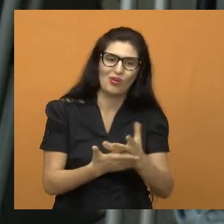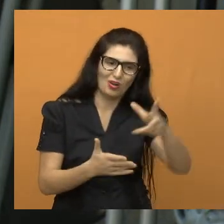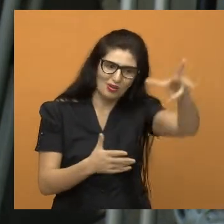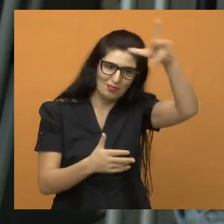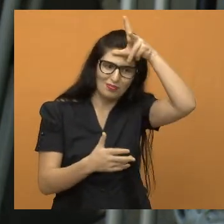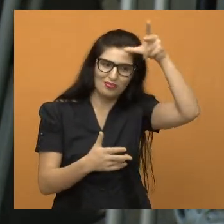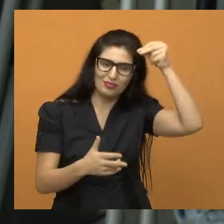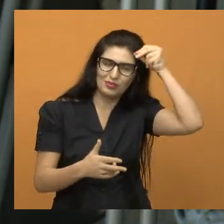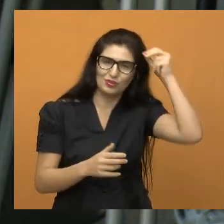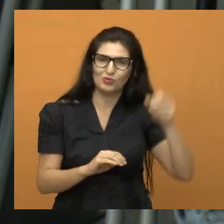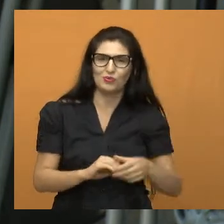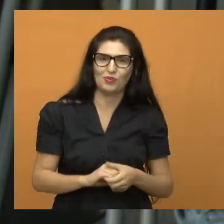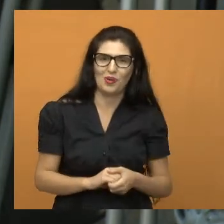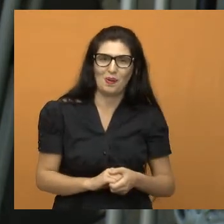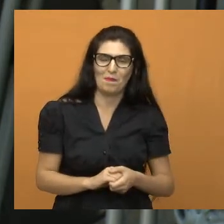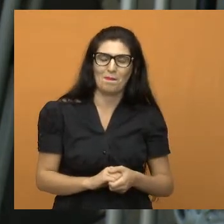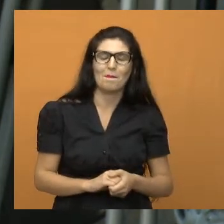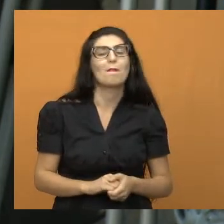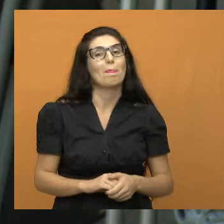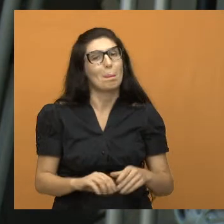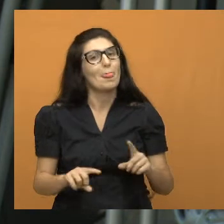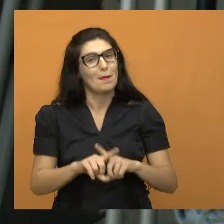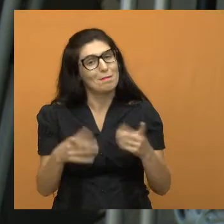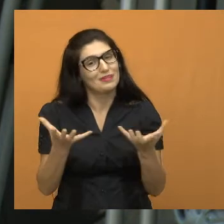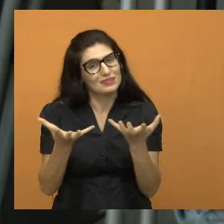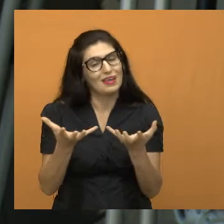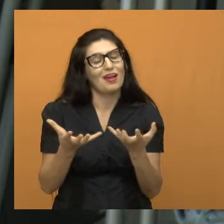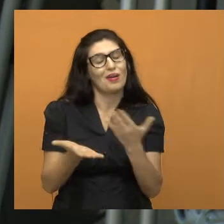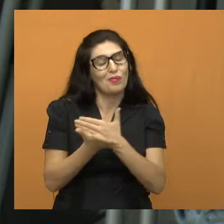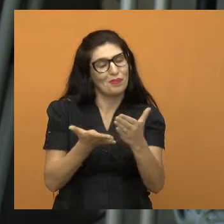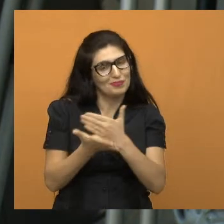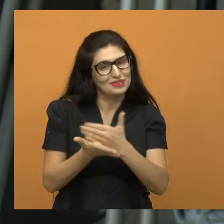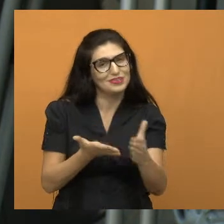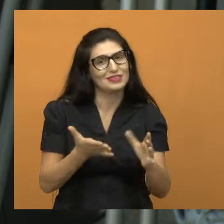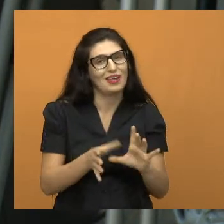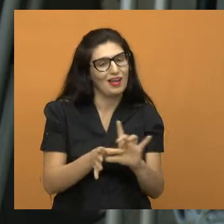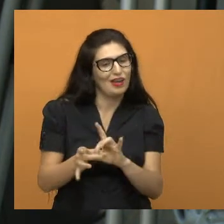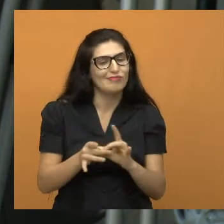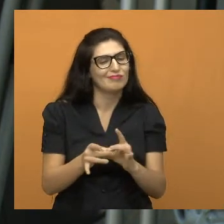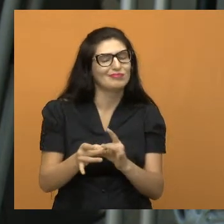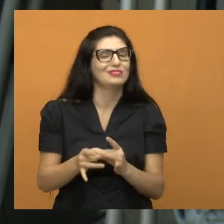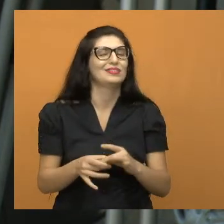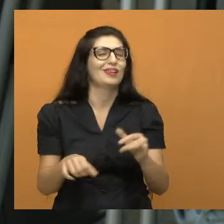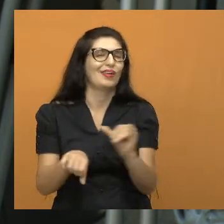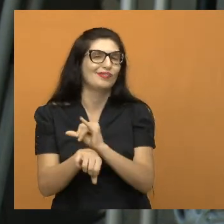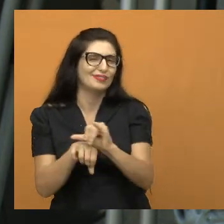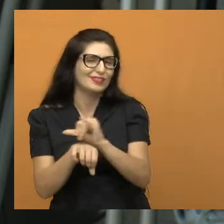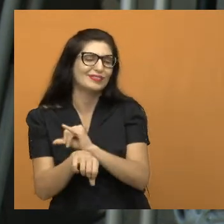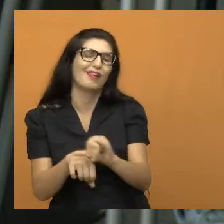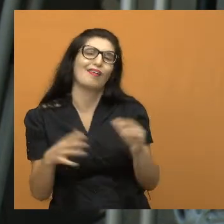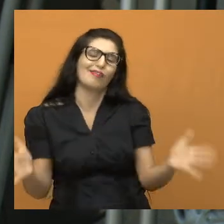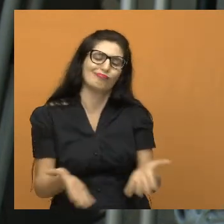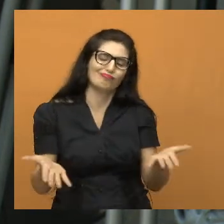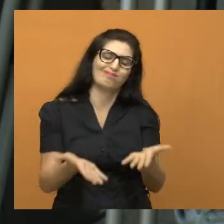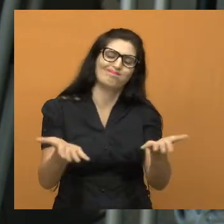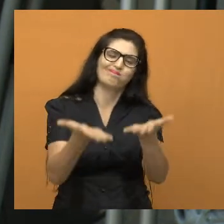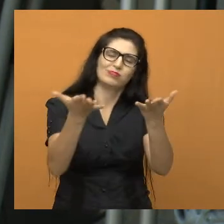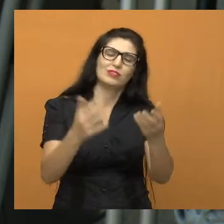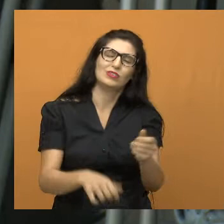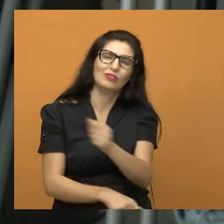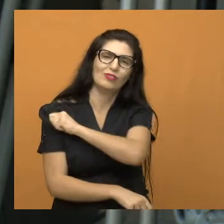confessionais, mas a gente quer começar um trabalho no sentido de que as crianças despertem para